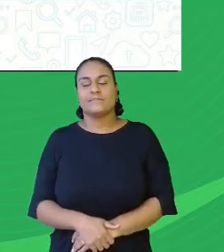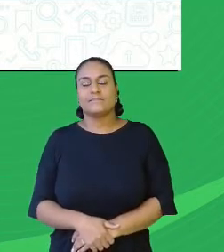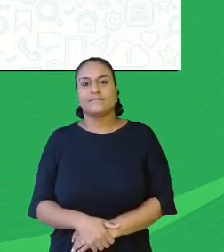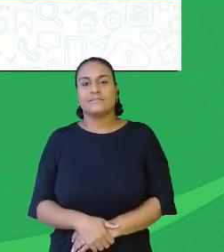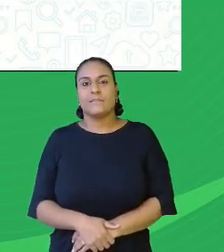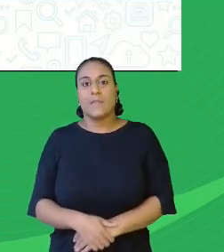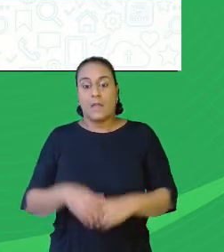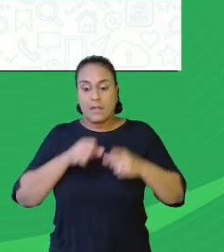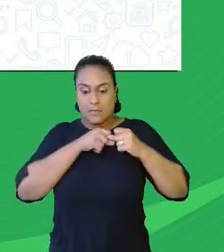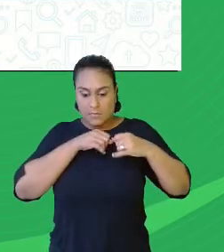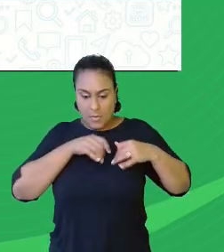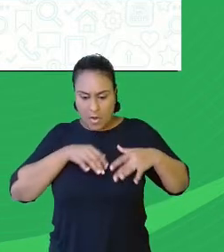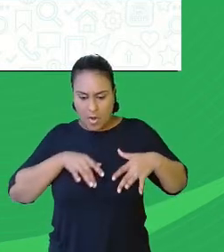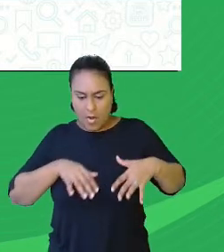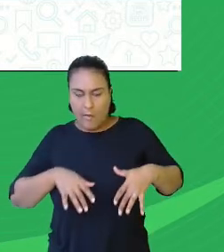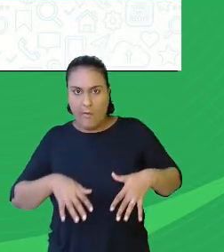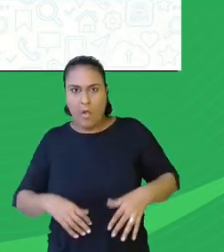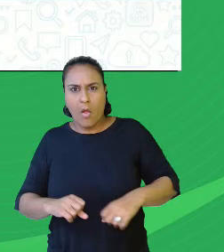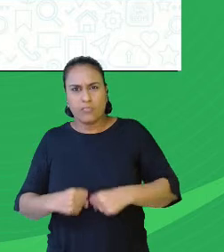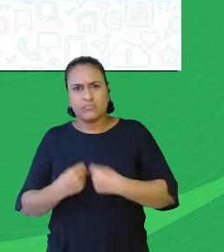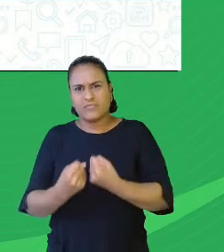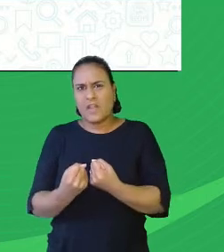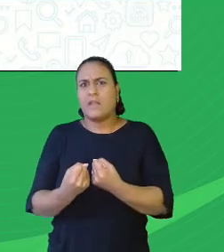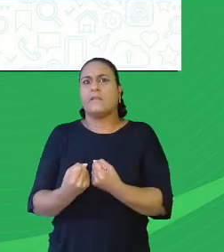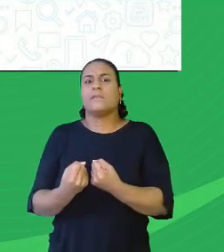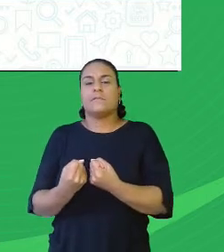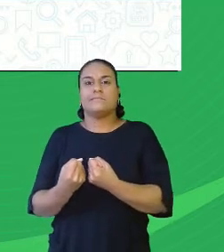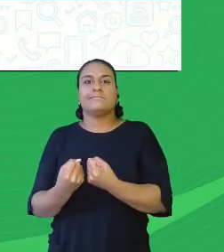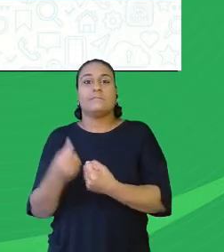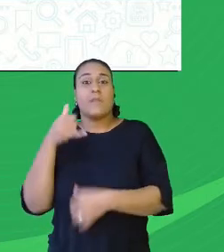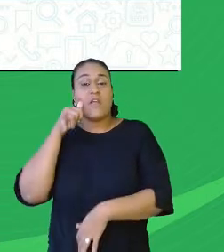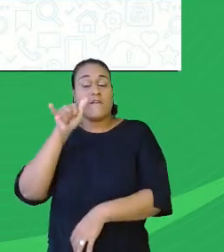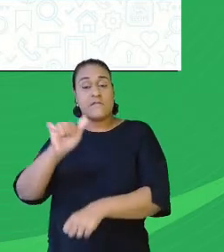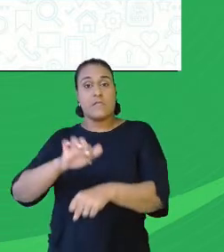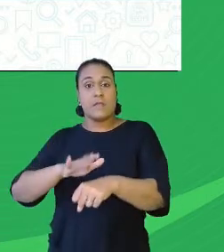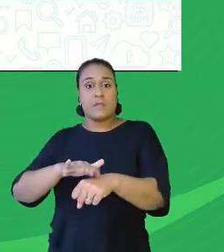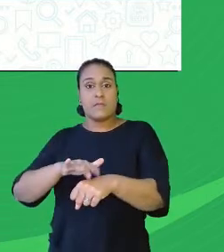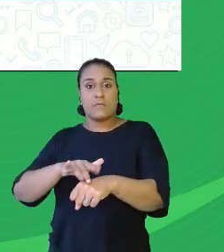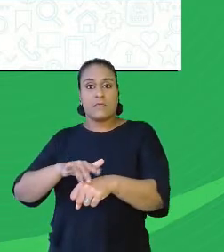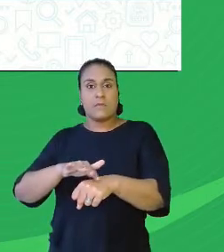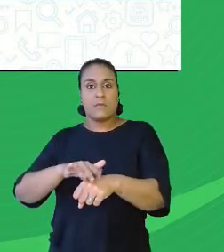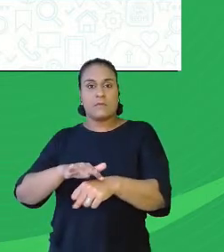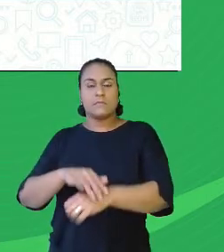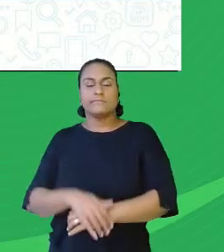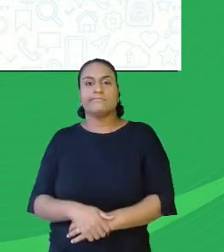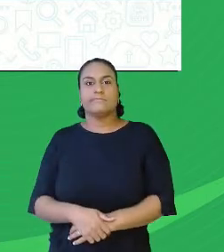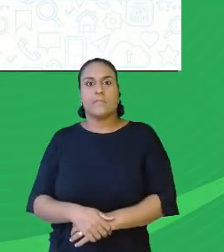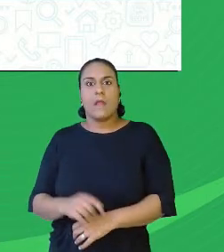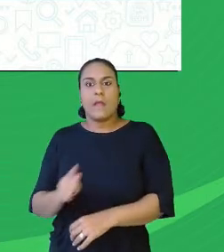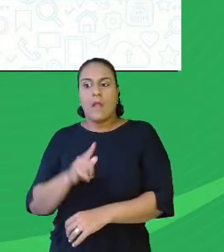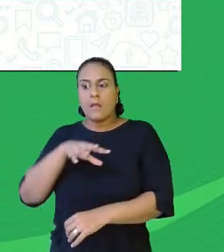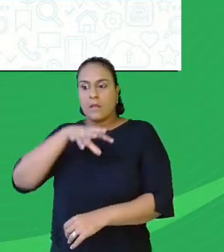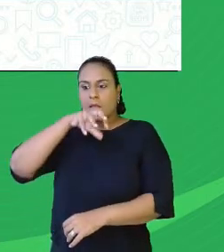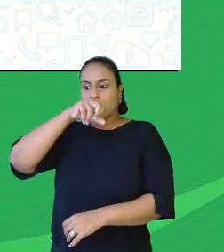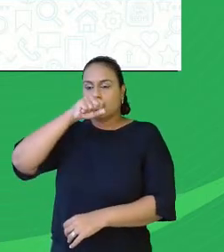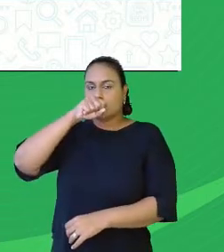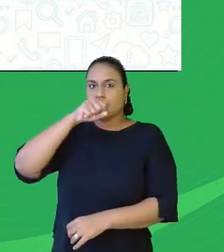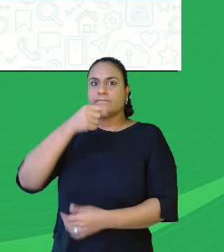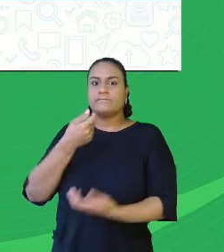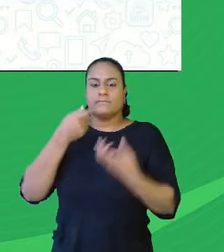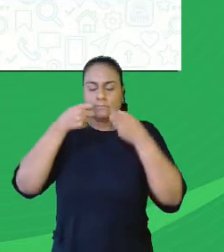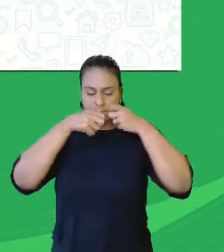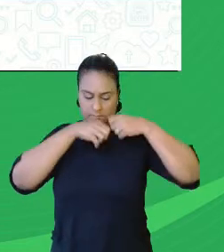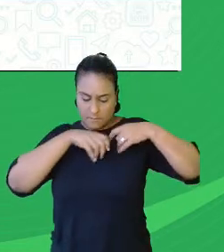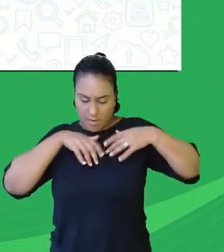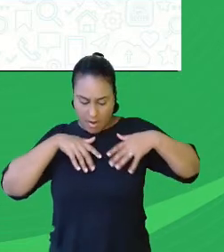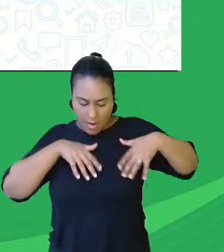distribuir o mecanismo de defesa do corpo contra as doenças, conduzir o gás carbônico, oxigênio e resíduos das